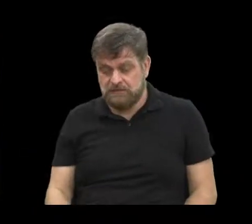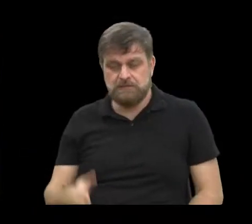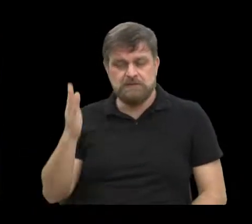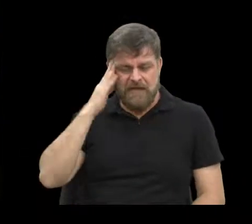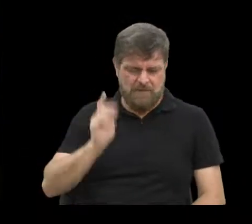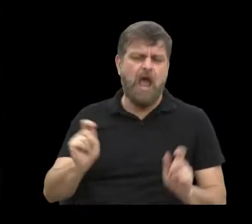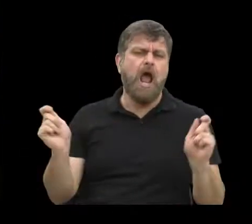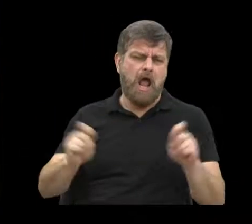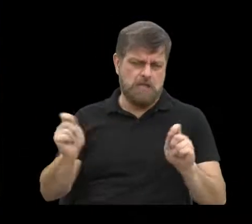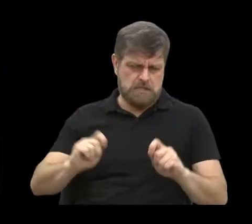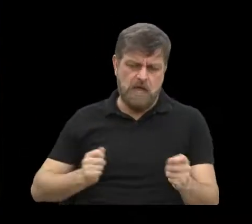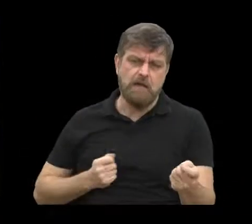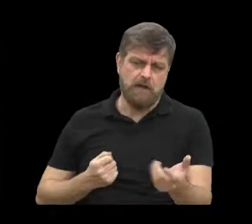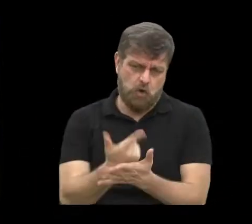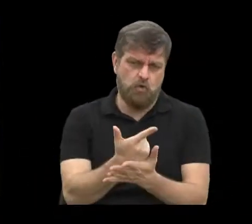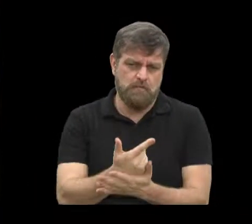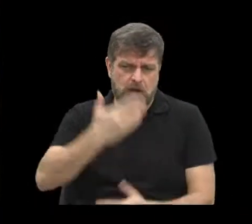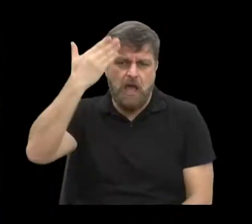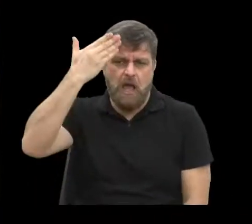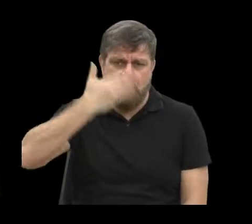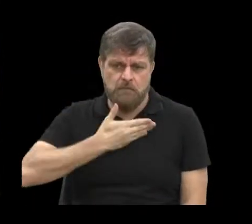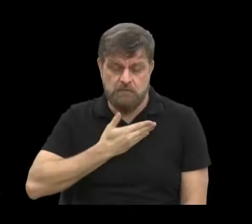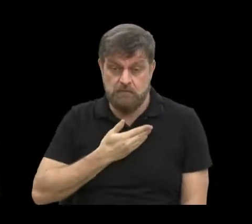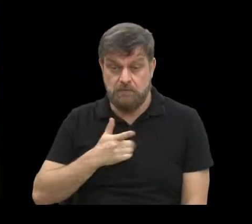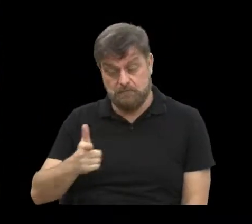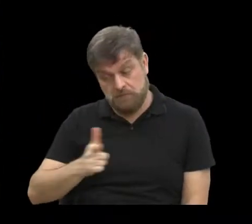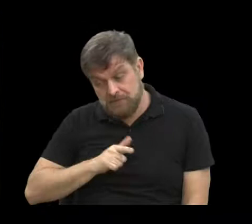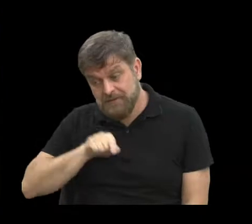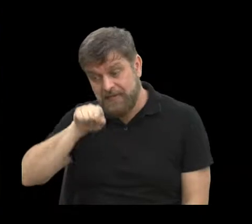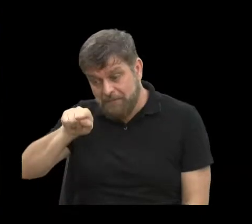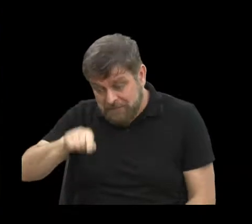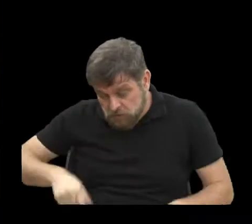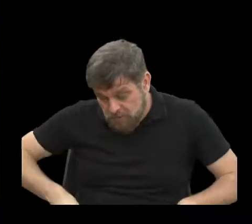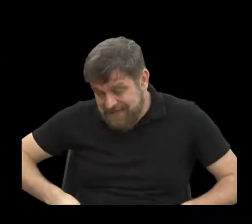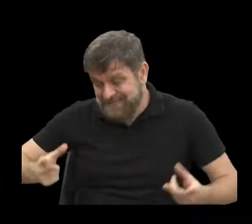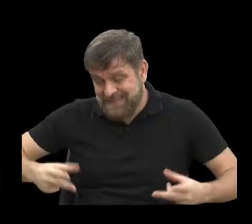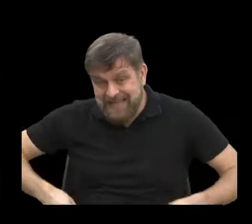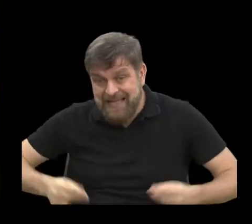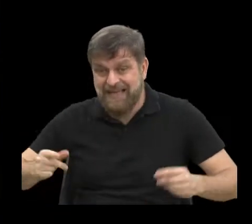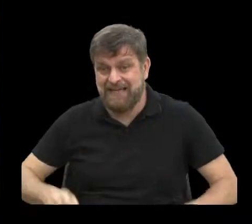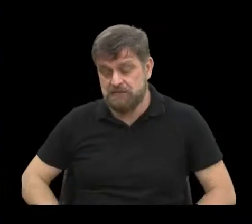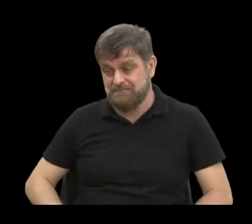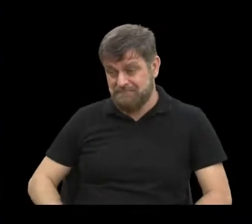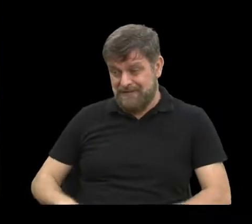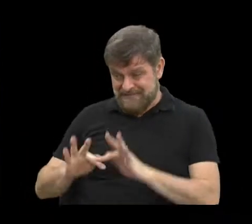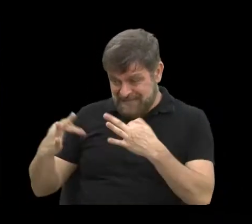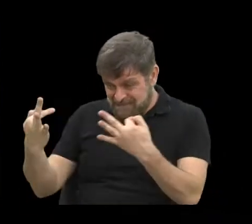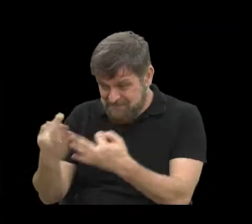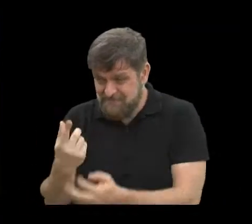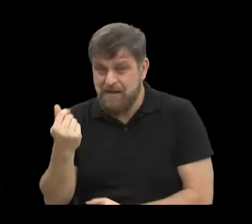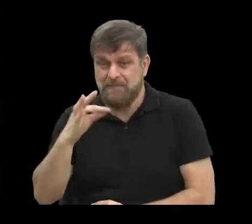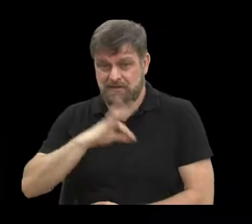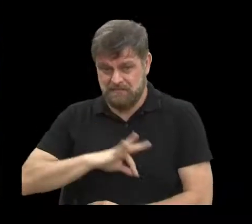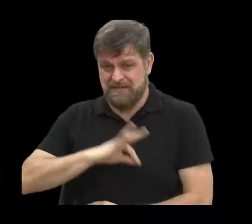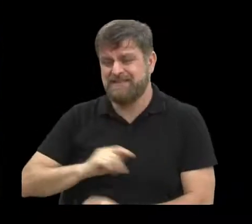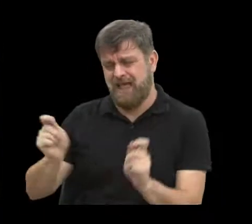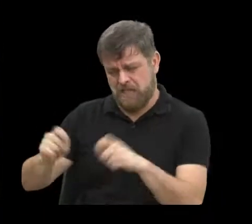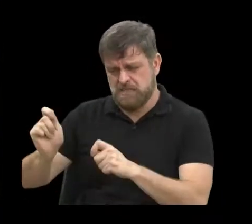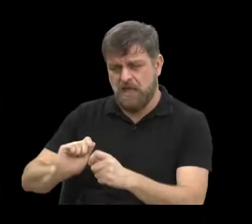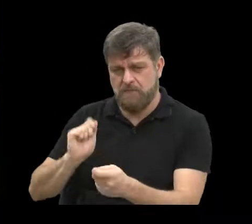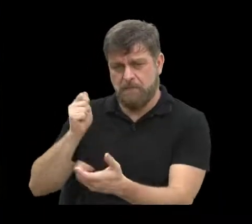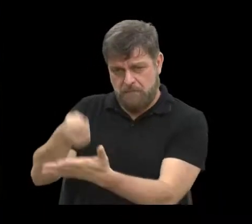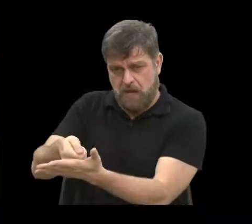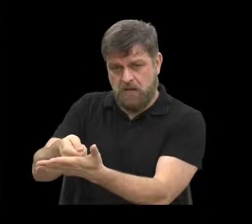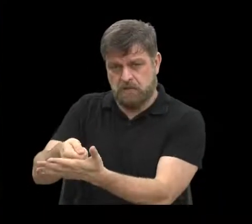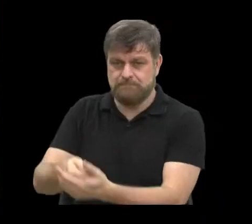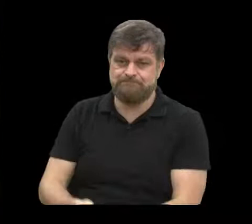de renda, tá? Atestou que, apesar de haver aquela despesa, não compromete a renda daquela família,